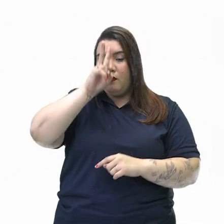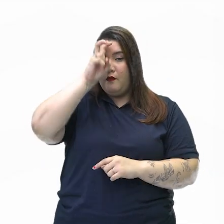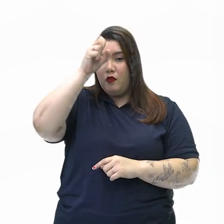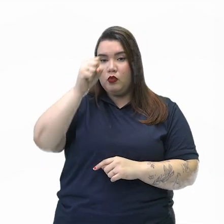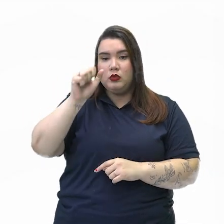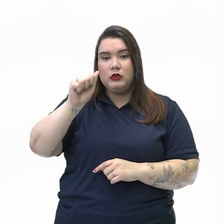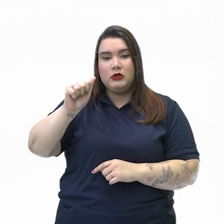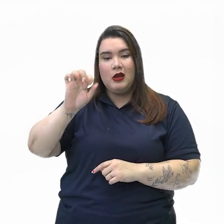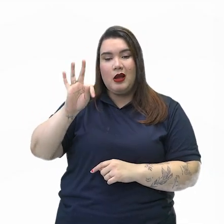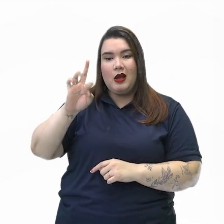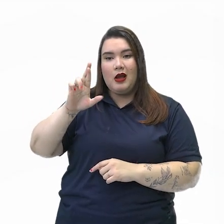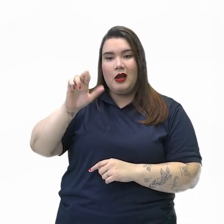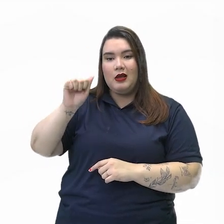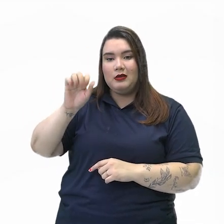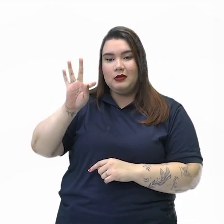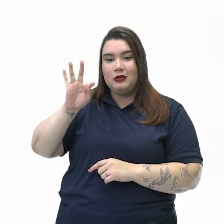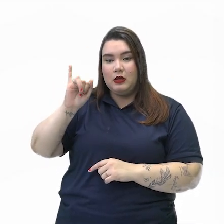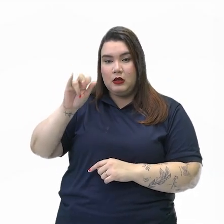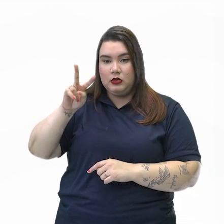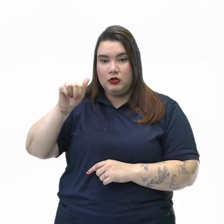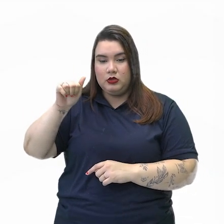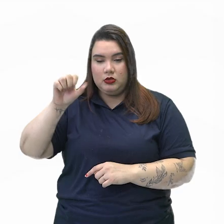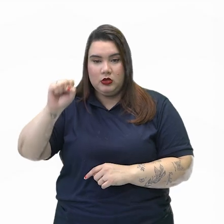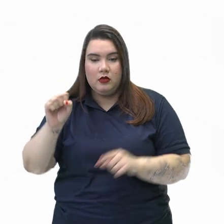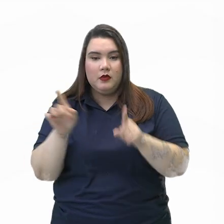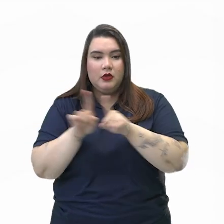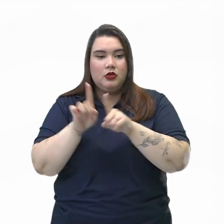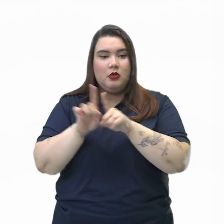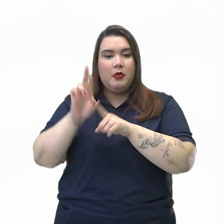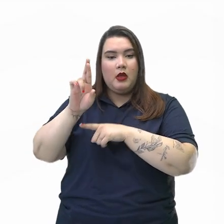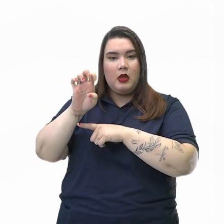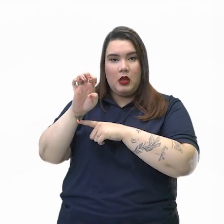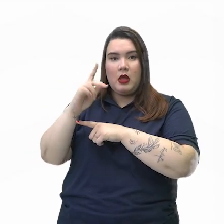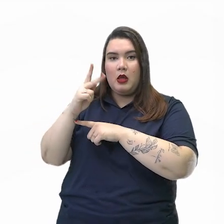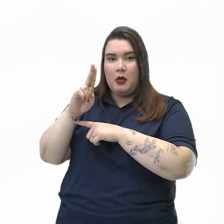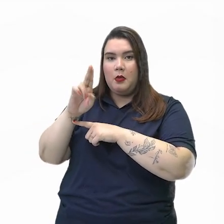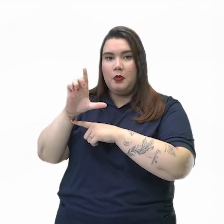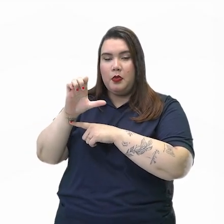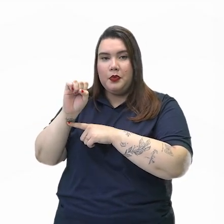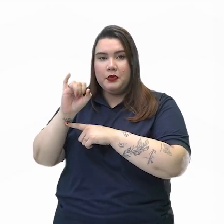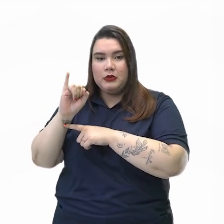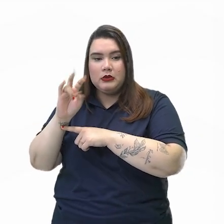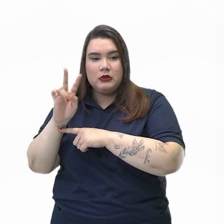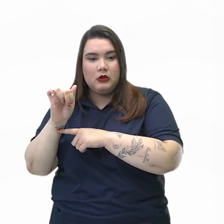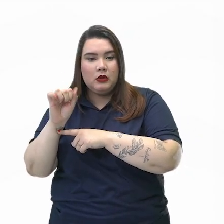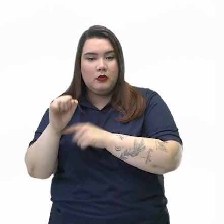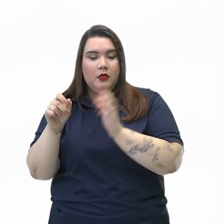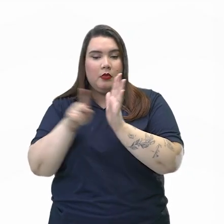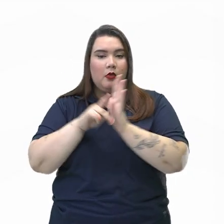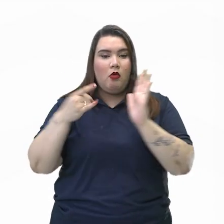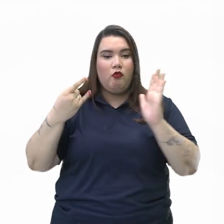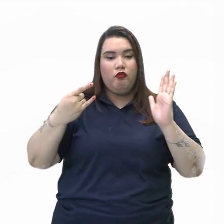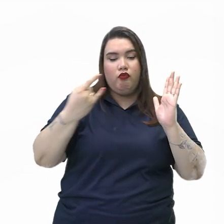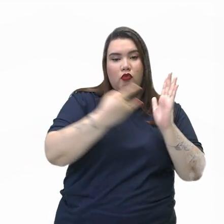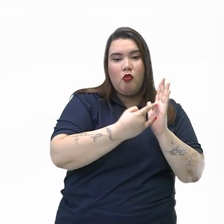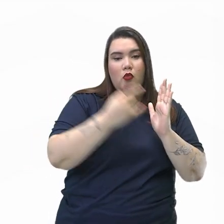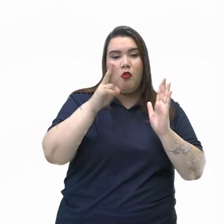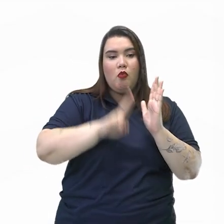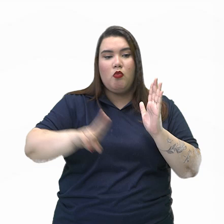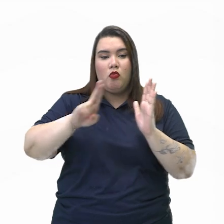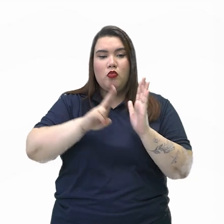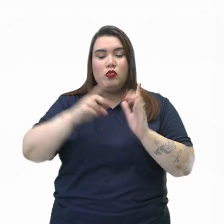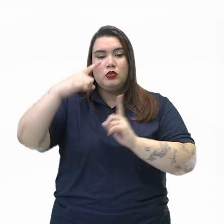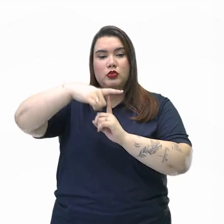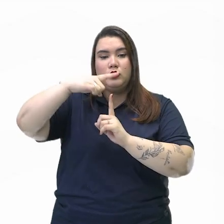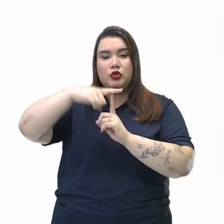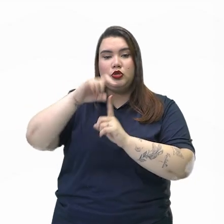pelas forças atrativas e repulsivas do magnetismo. através de supercondutores